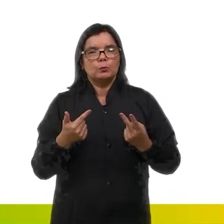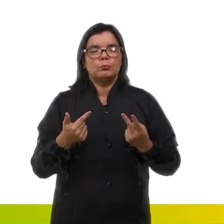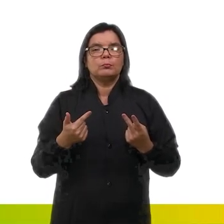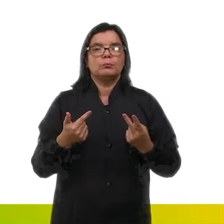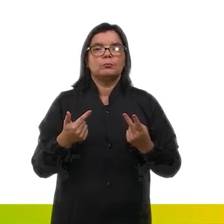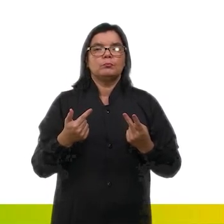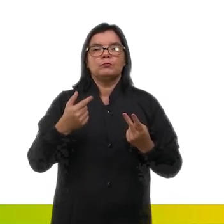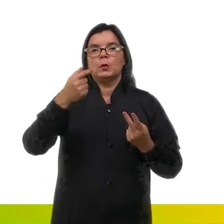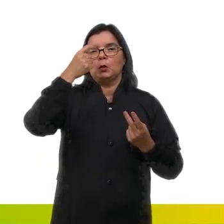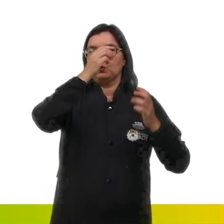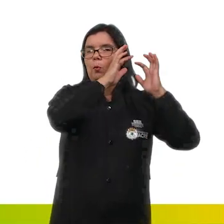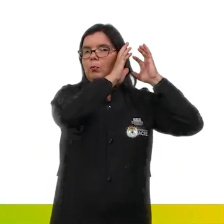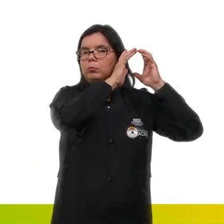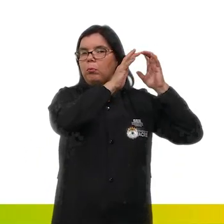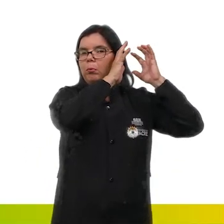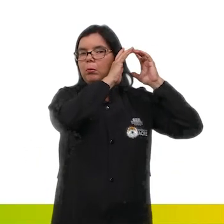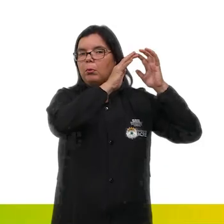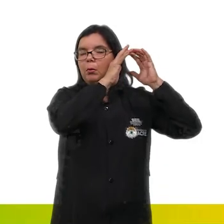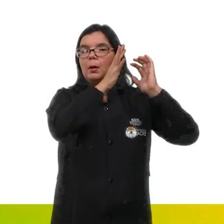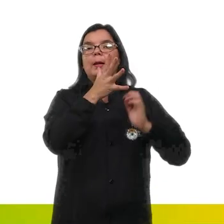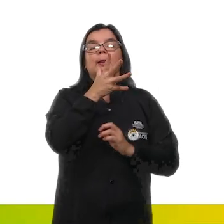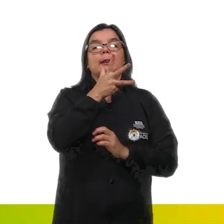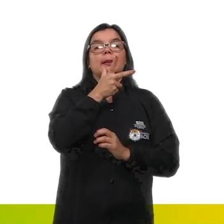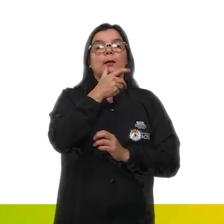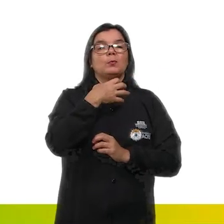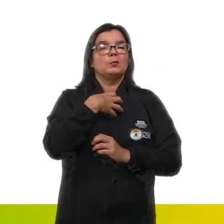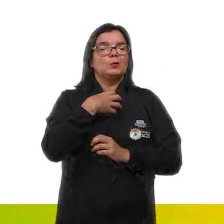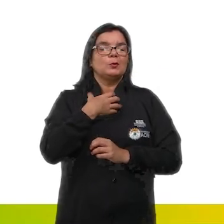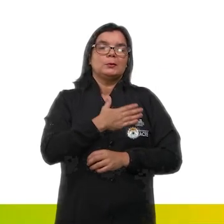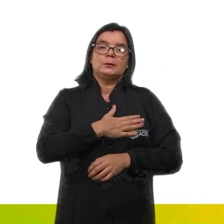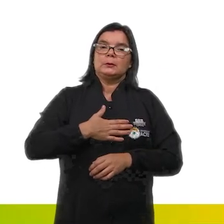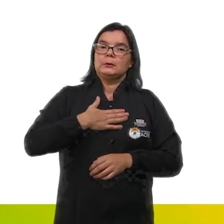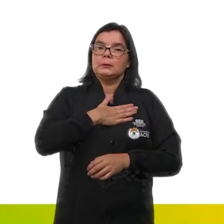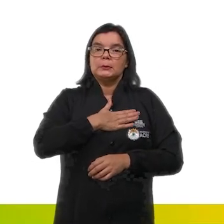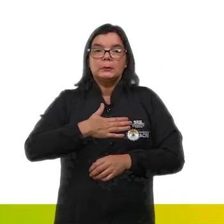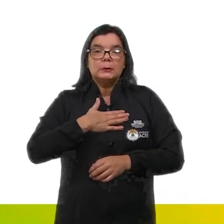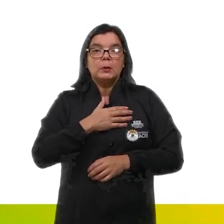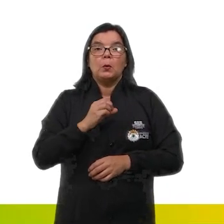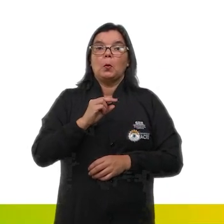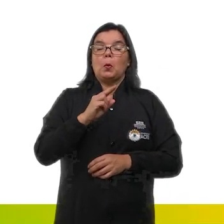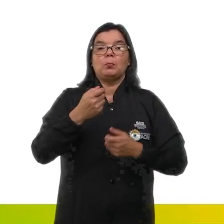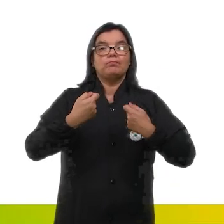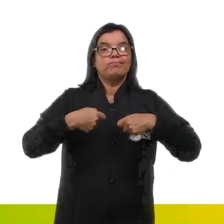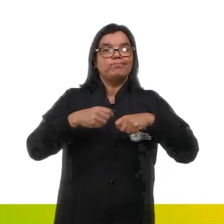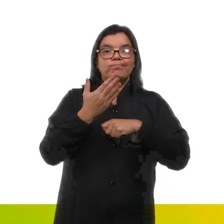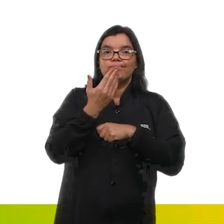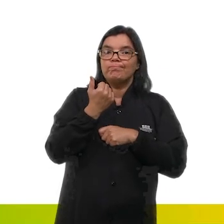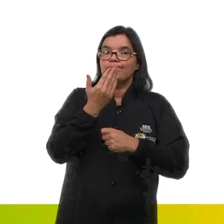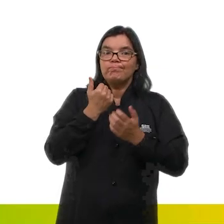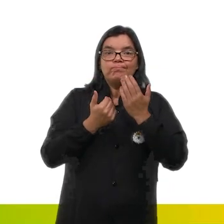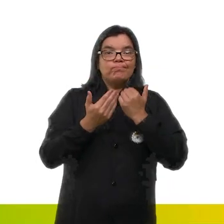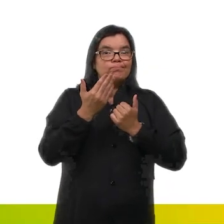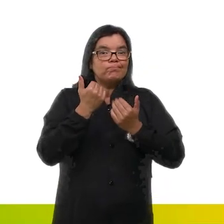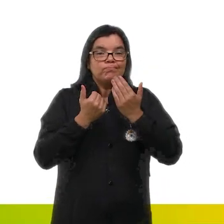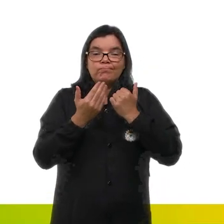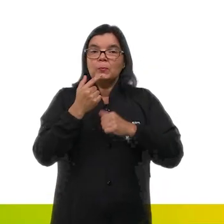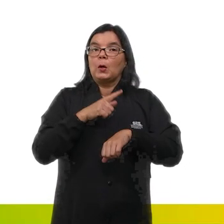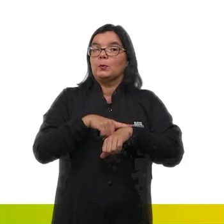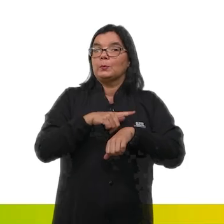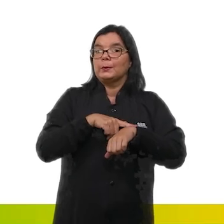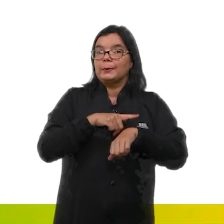efeito cerebral, o indivíduo demora a sentir satisfeito ou sente necessidade de comer, aqui é relacionado ao